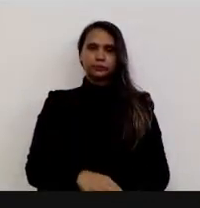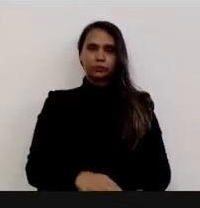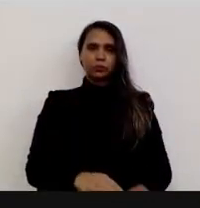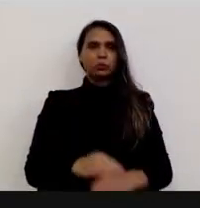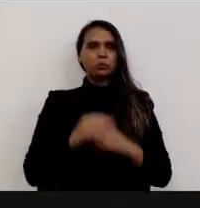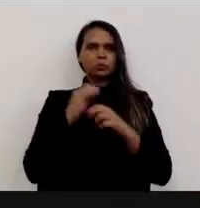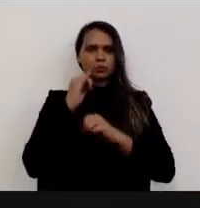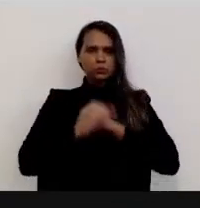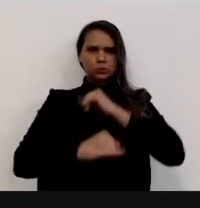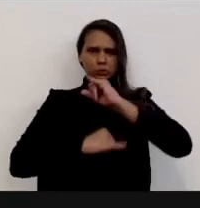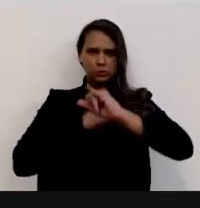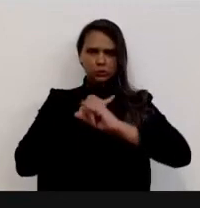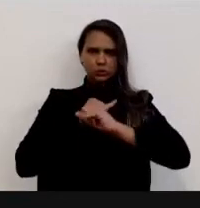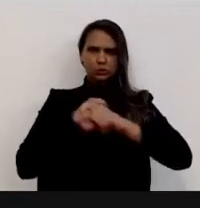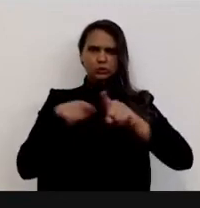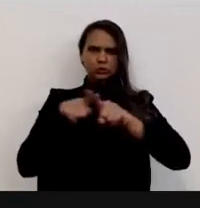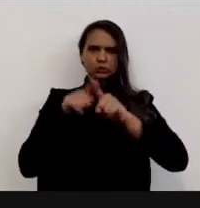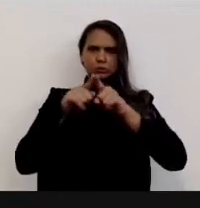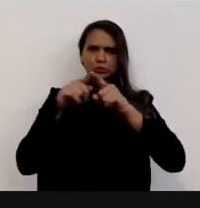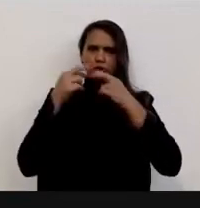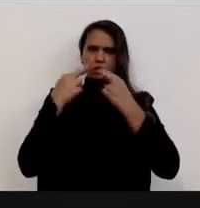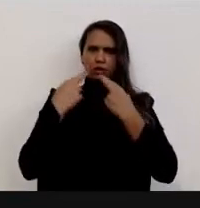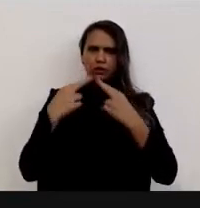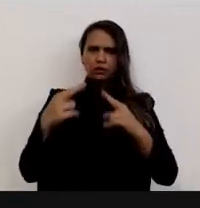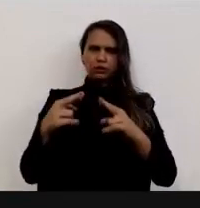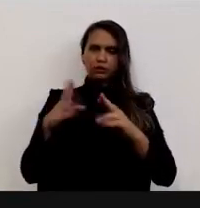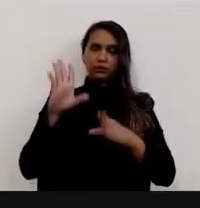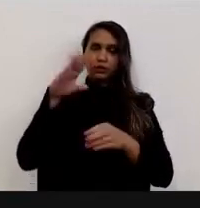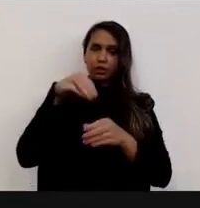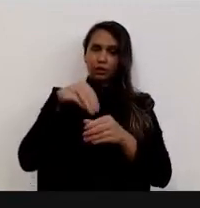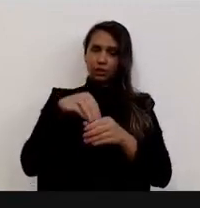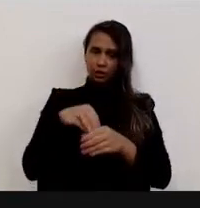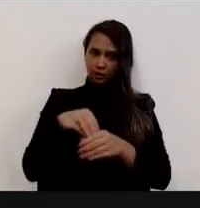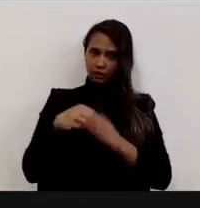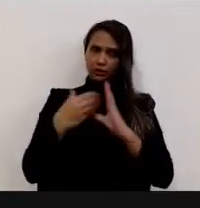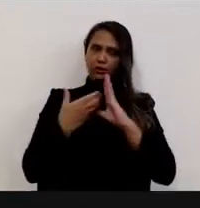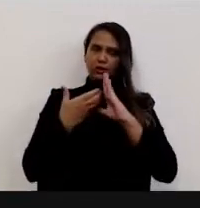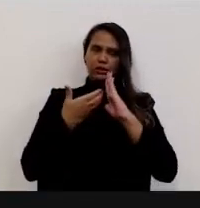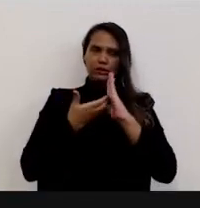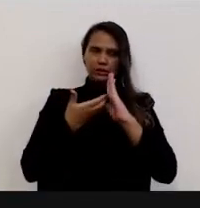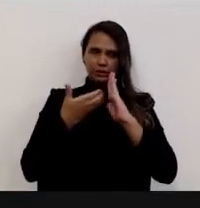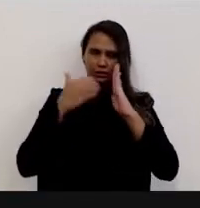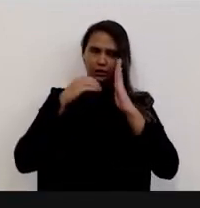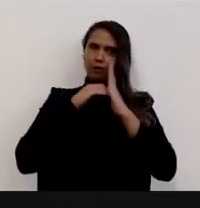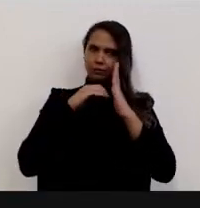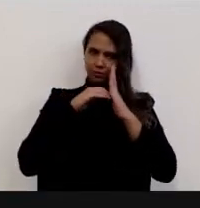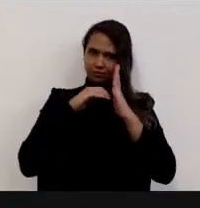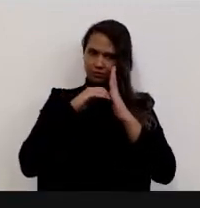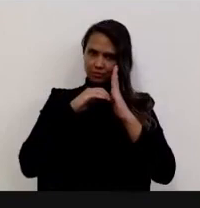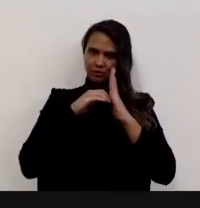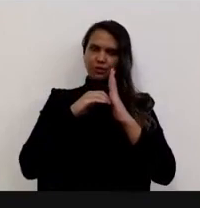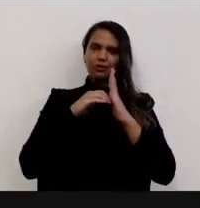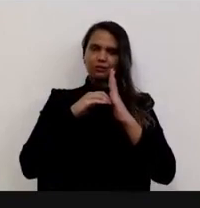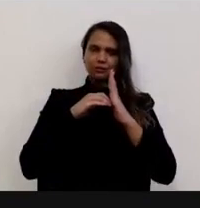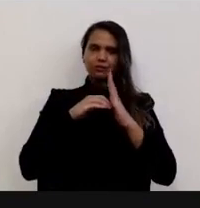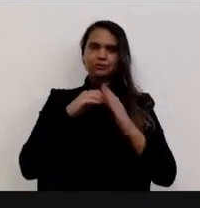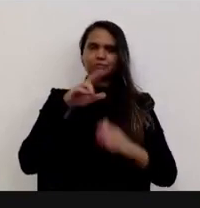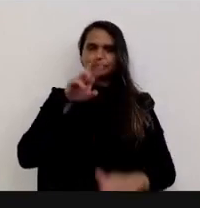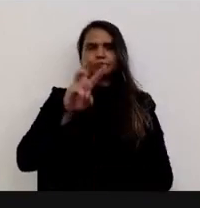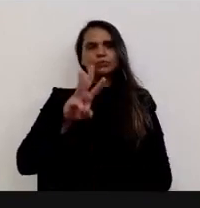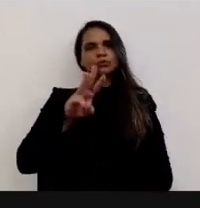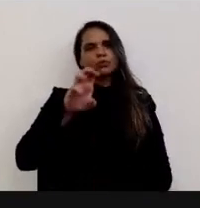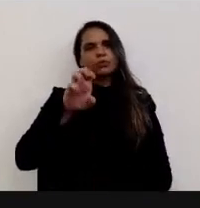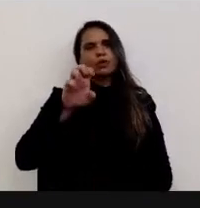Web, Treinamento e Relatos de Experiência na Câmara dos Deputados, com Arthur Wesley Oliveira Leite.